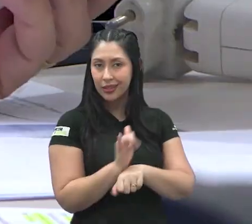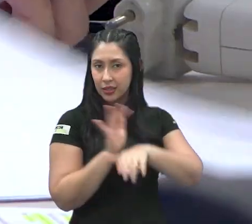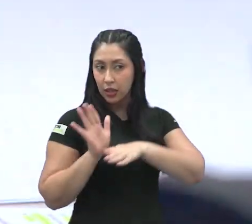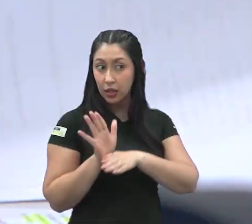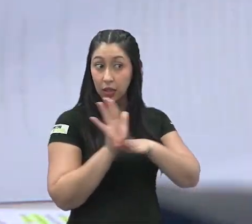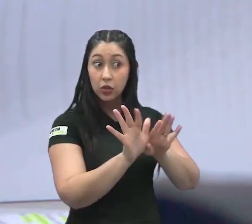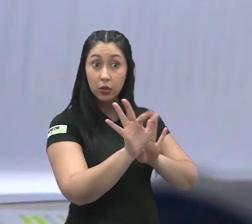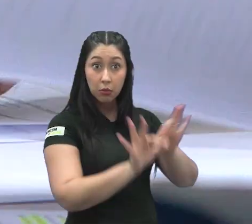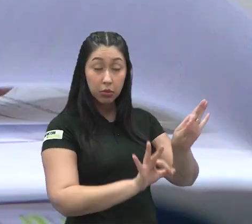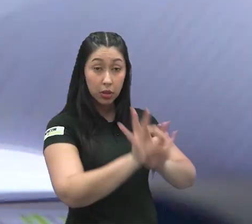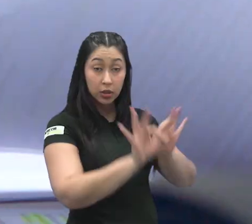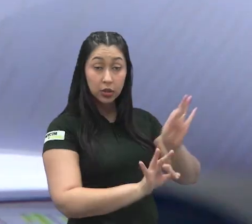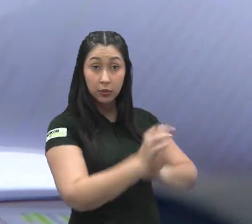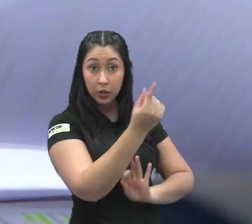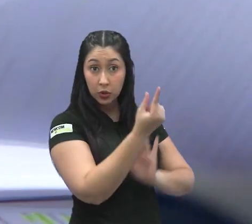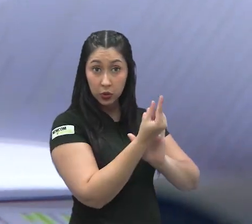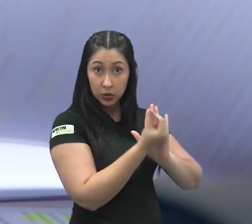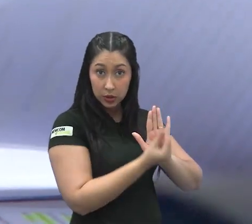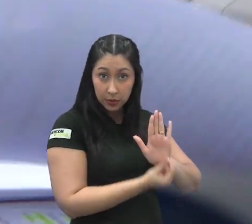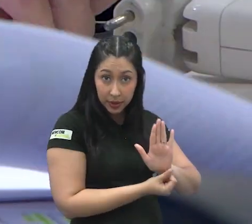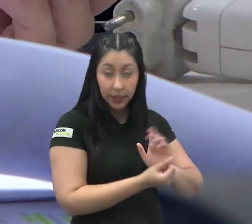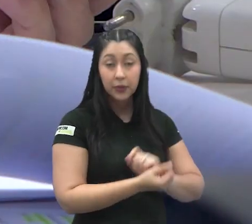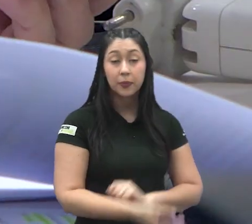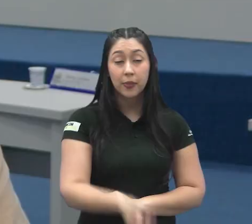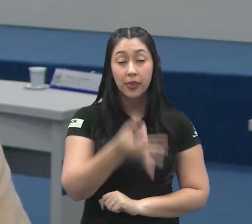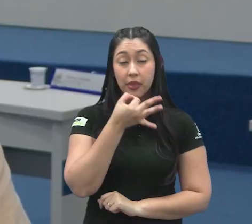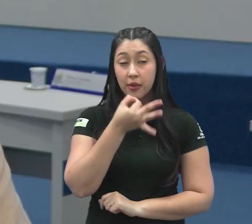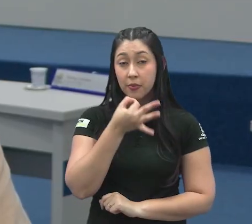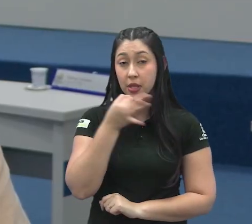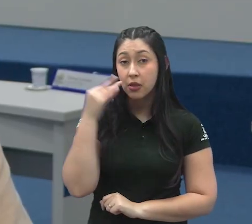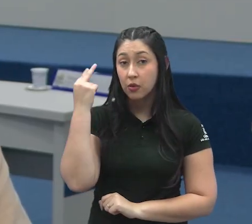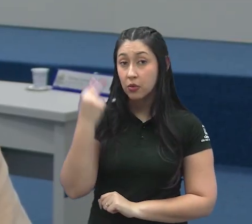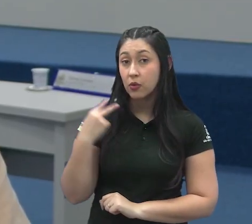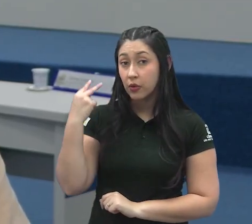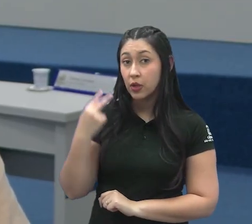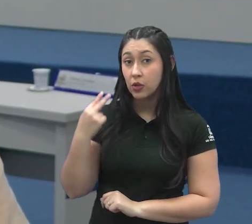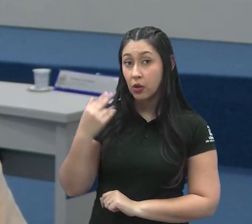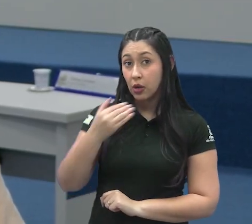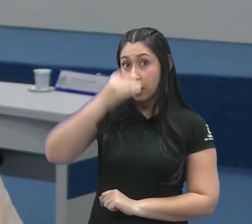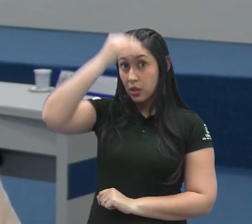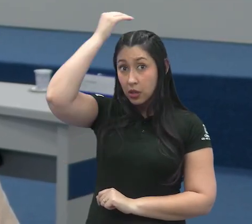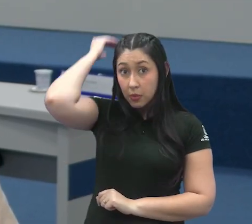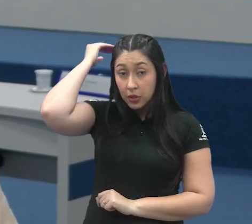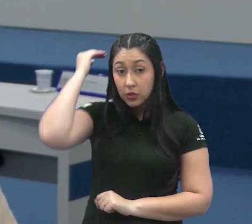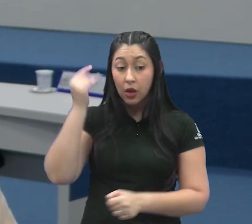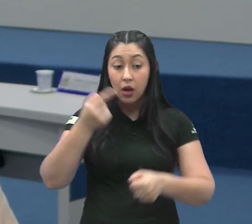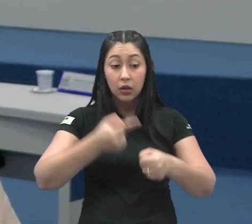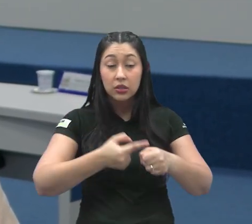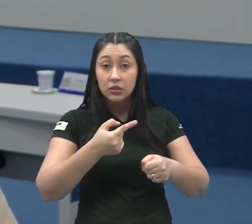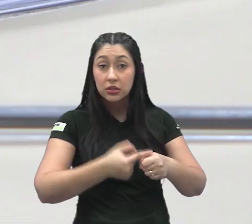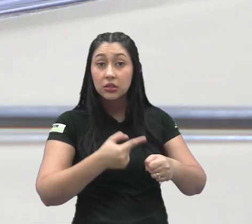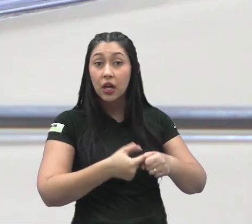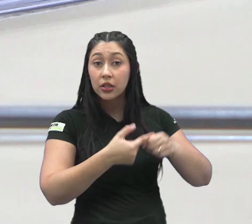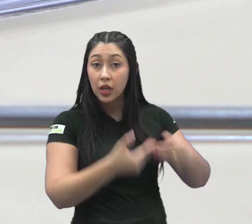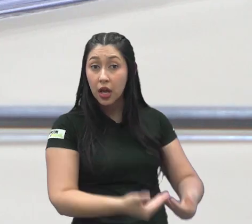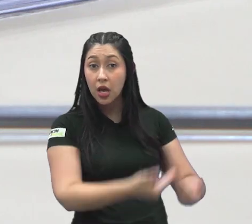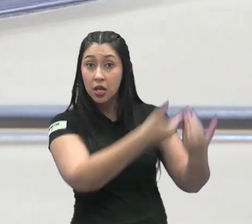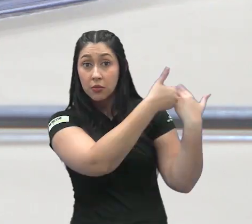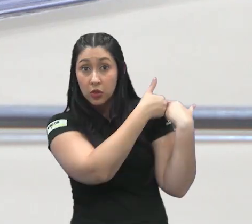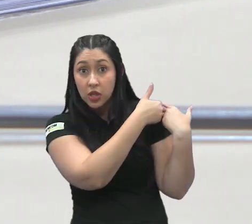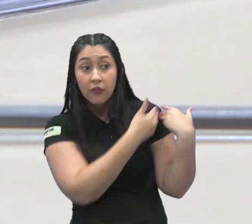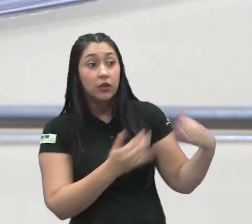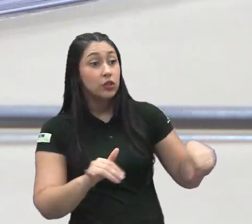que auxiliem no planejamento financeiro dos munícipes. De acordo com o vereador Carlos Abranches, cabe ao município